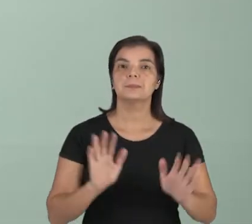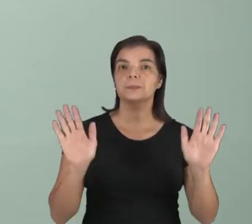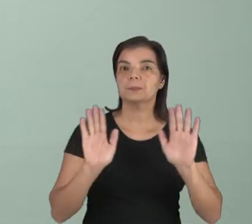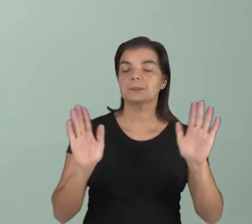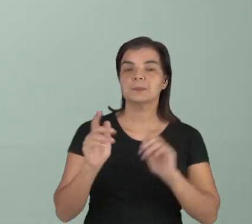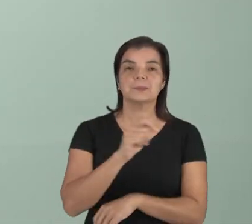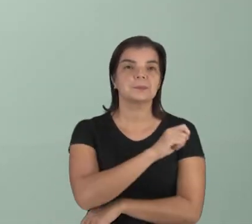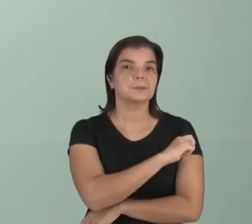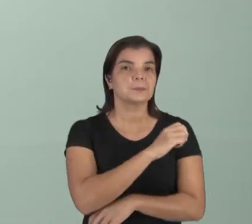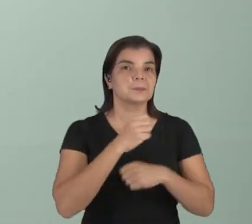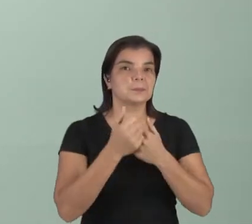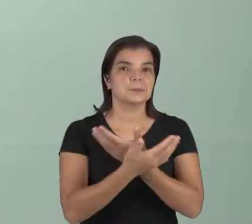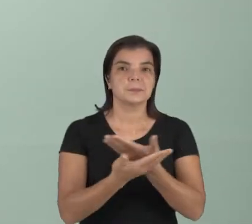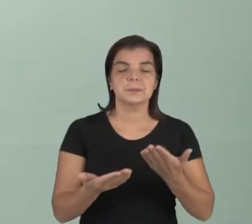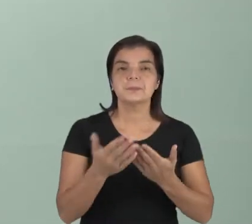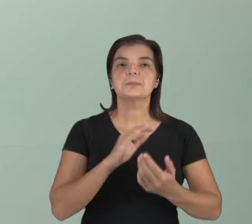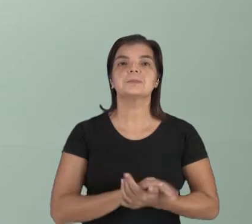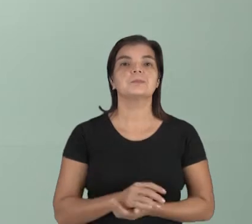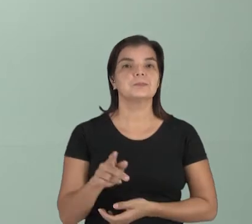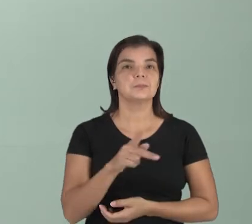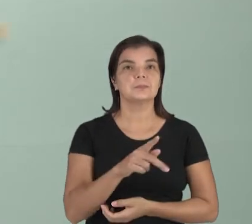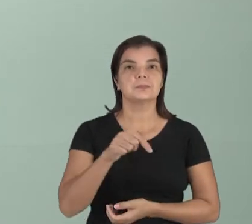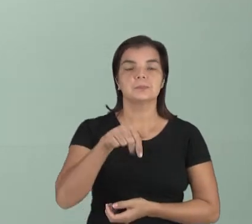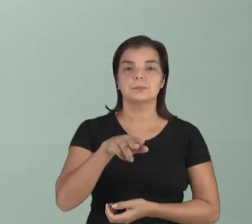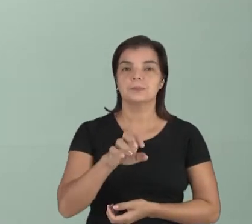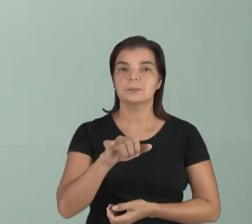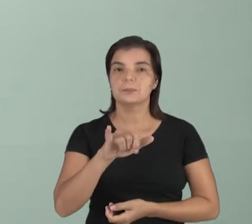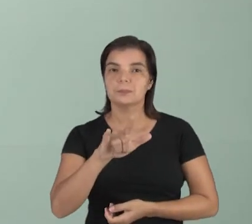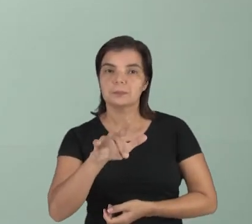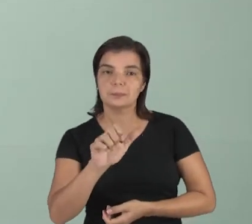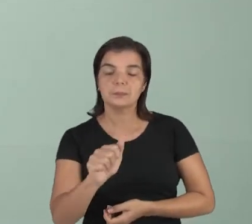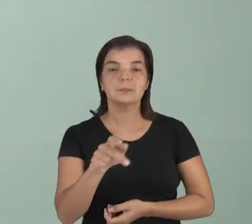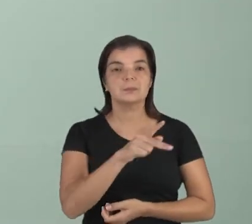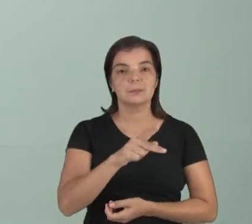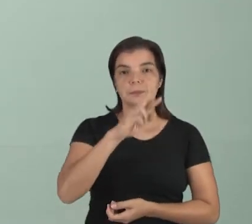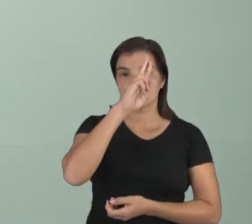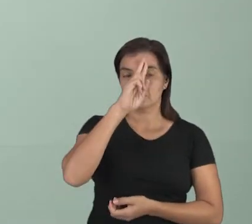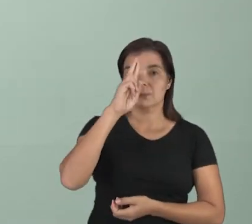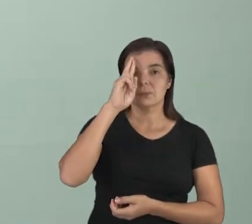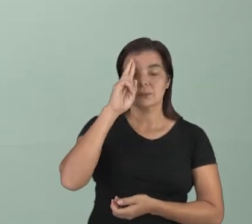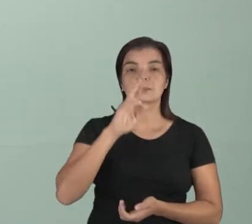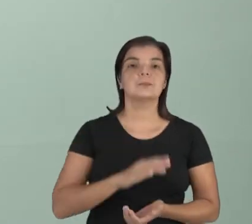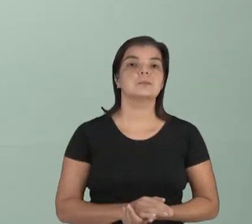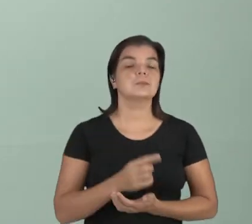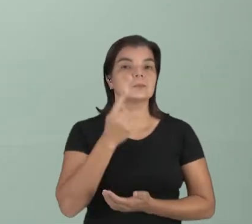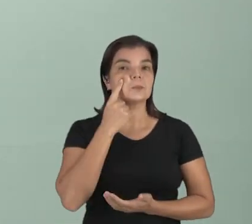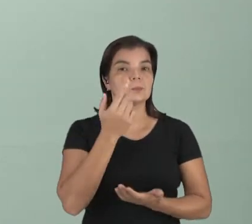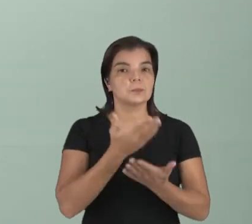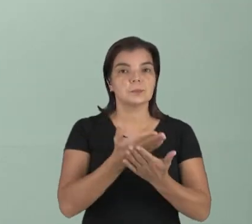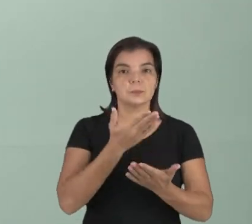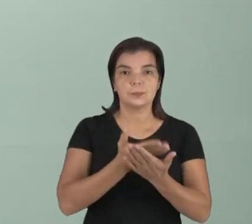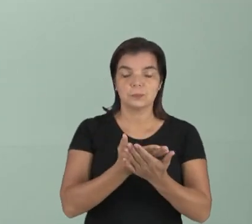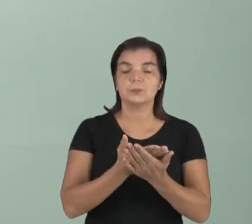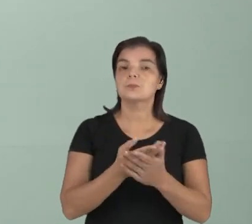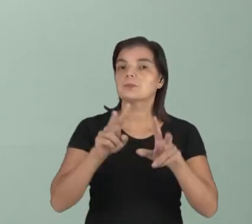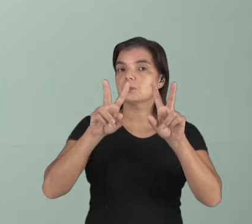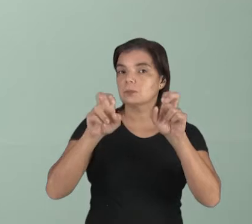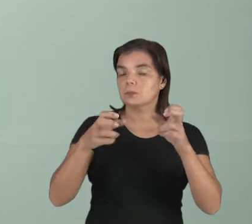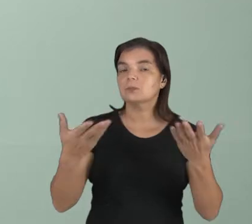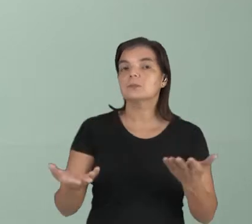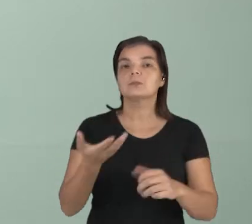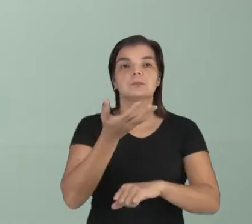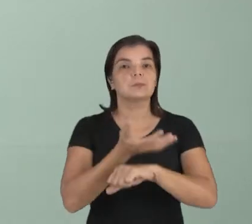Olá, alunos! Tudo bem com vocês? Sou a professora Keila Batista, professora de História, e vamos aí para mais um assunto da